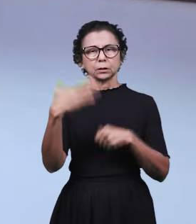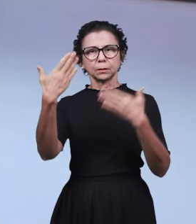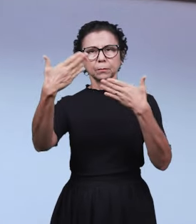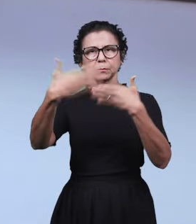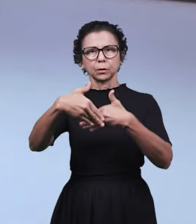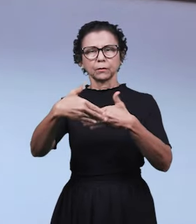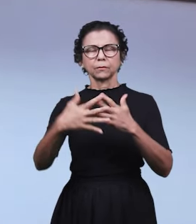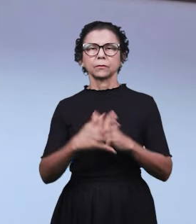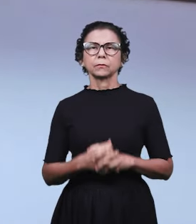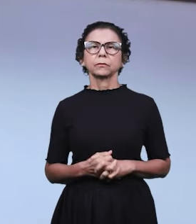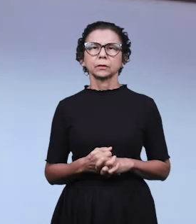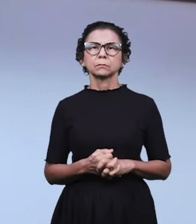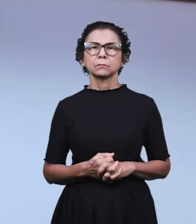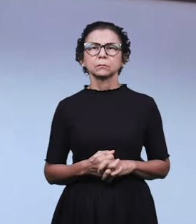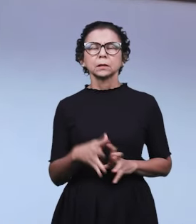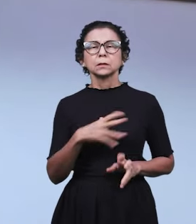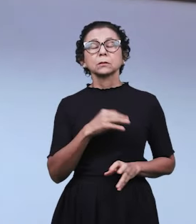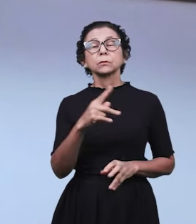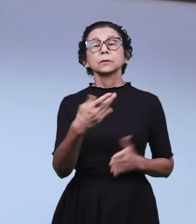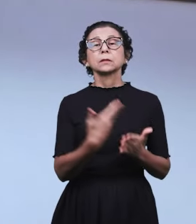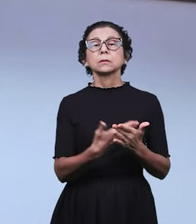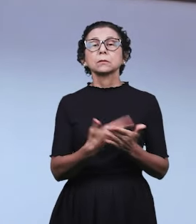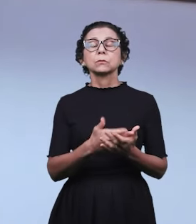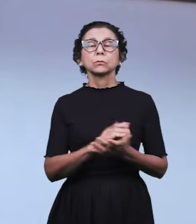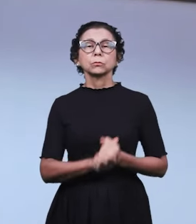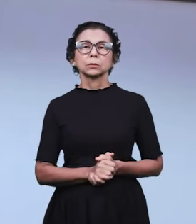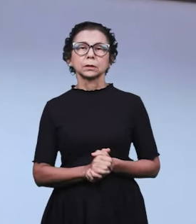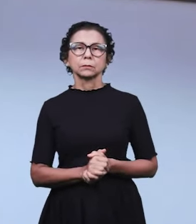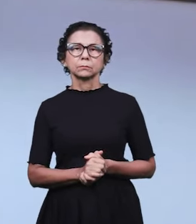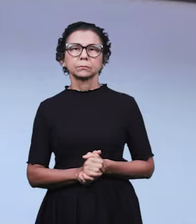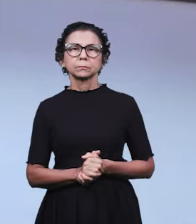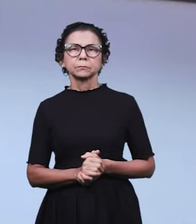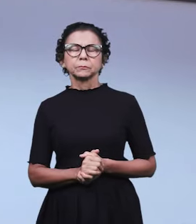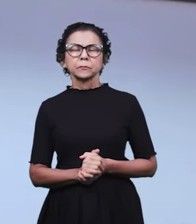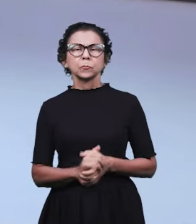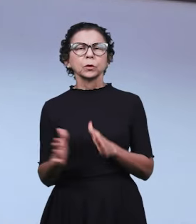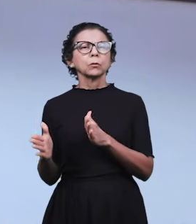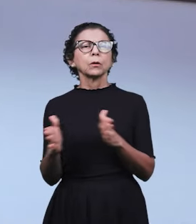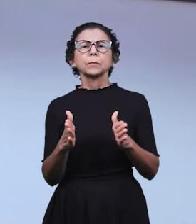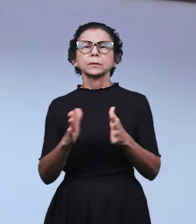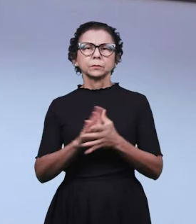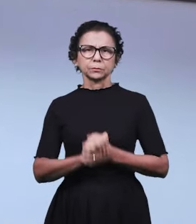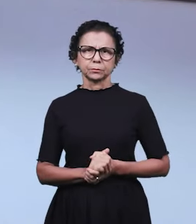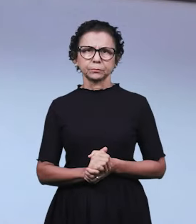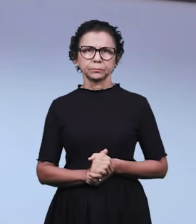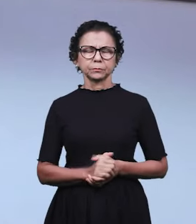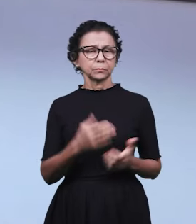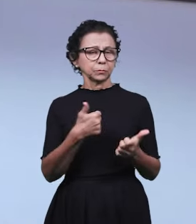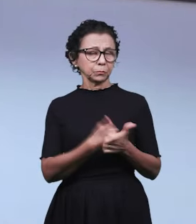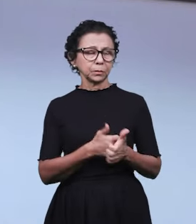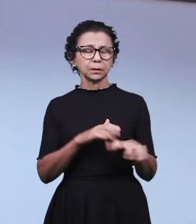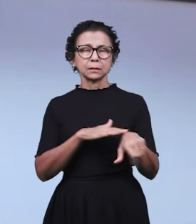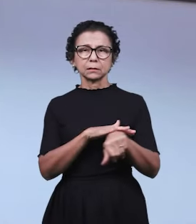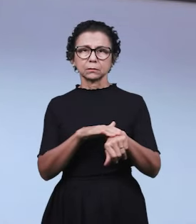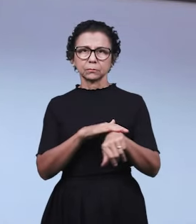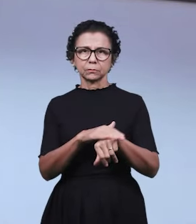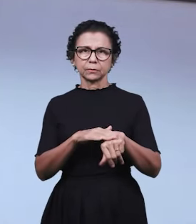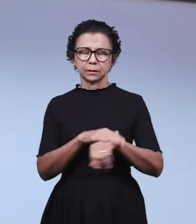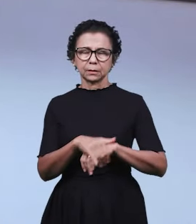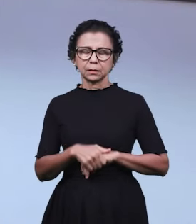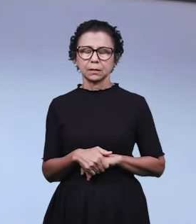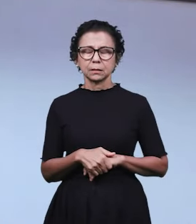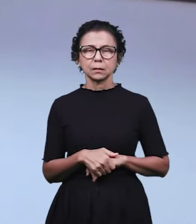no ensino fundamental, nos anos finais, no 9º ano, então fique conosco nessa conversa. E você nos